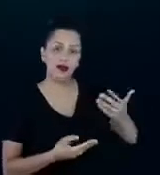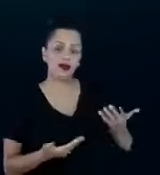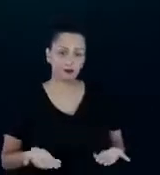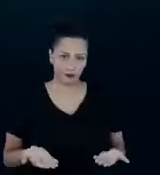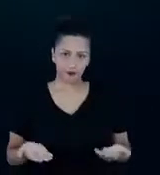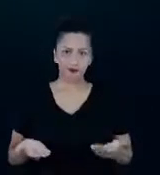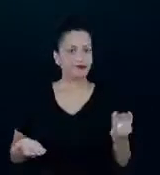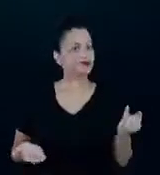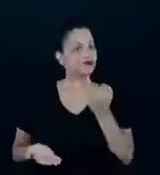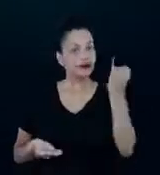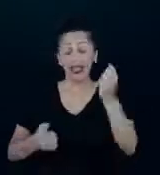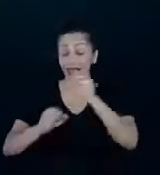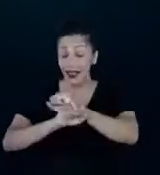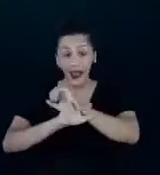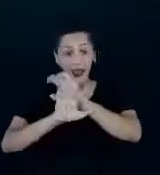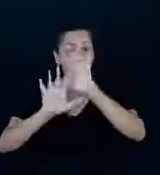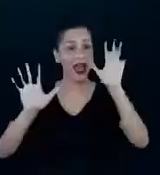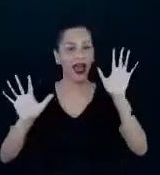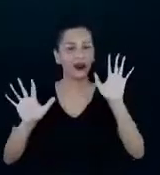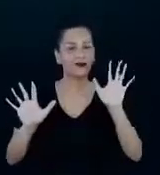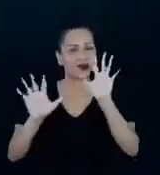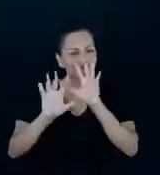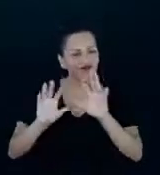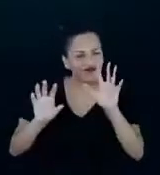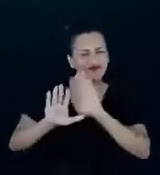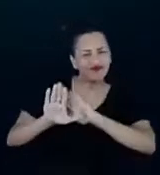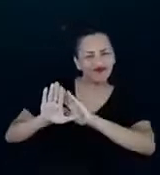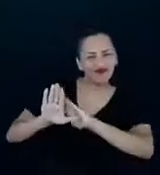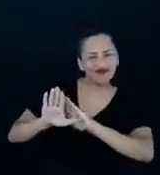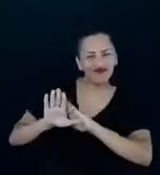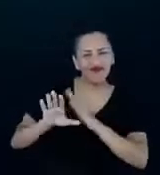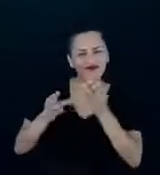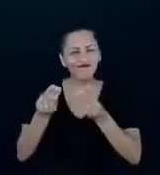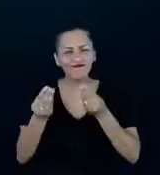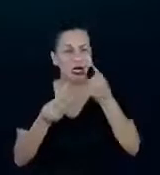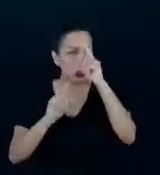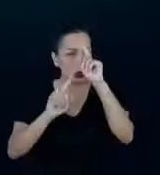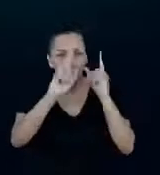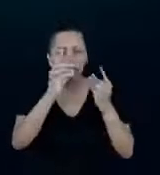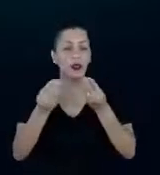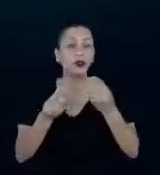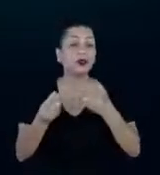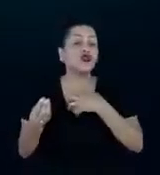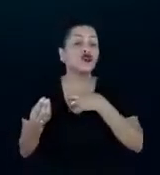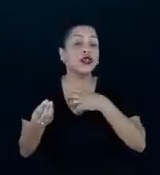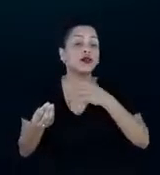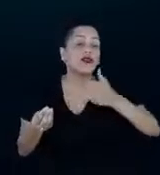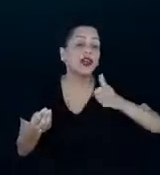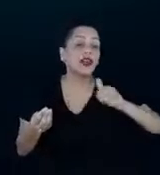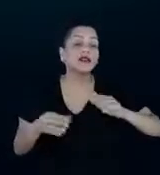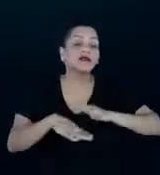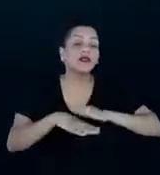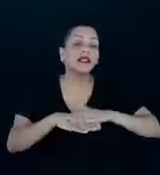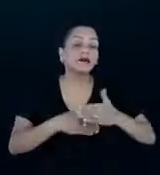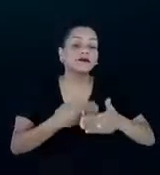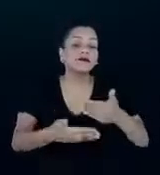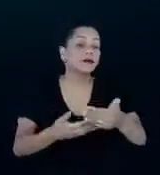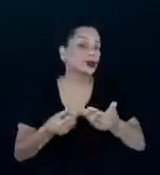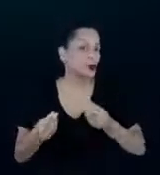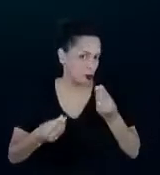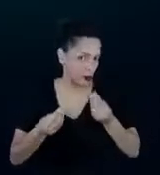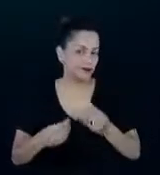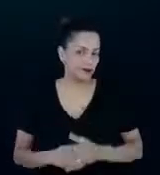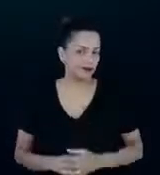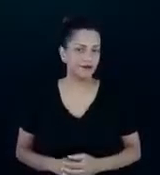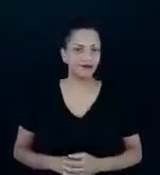é importante clarear, ficaram bastante dúvidas quanto à forma com que essa avaliação vai ocorrer. Há